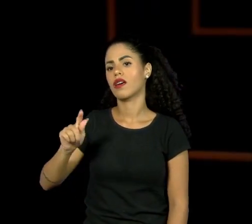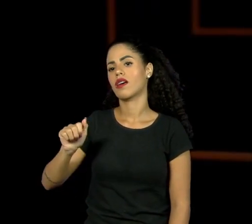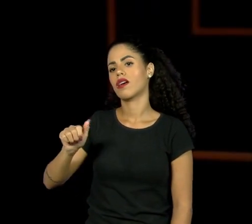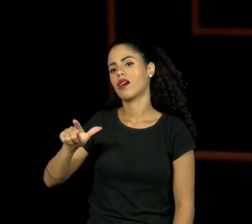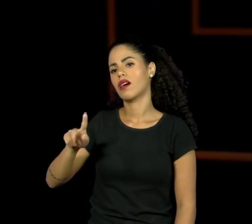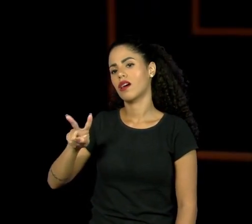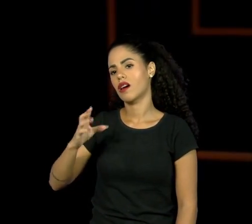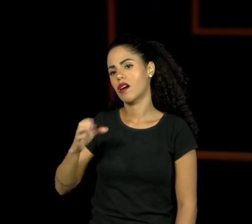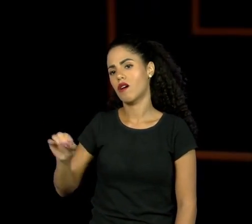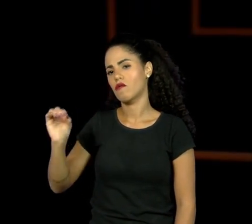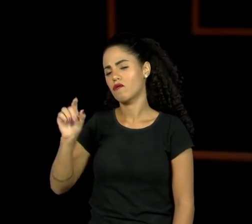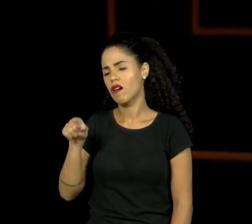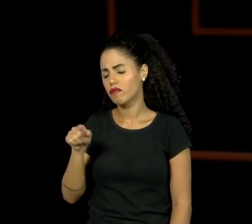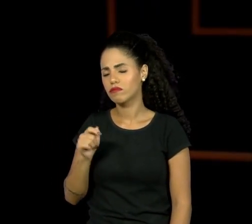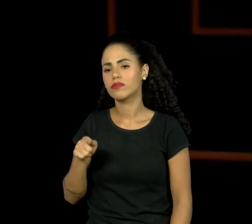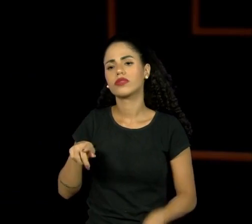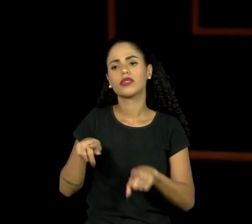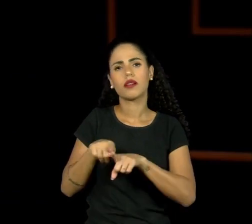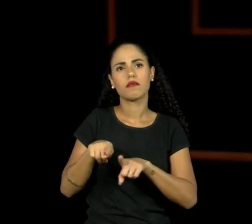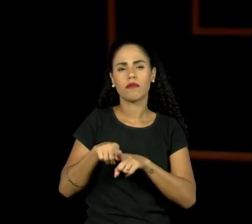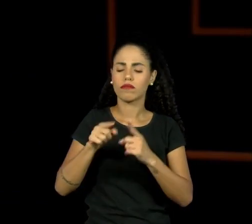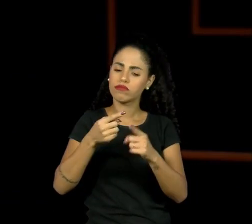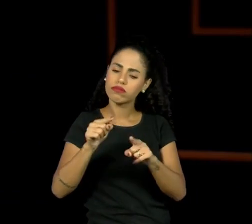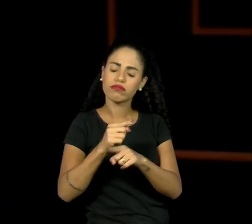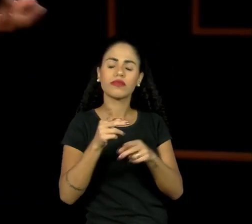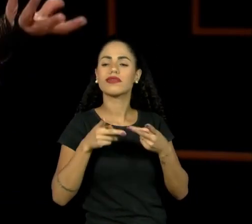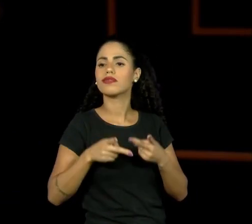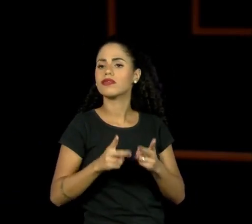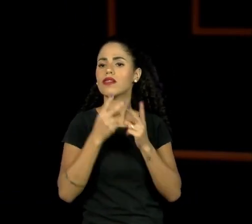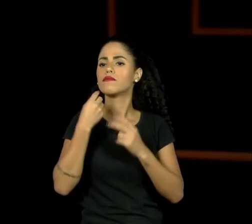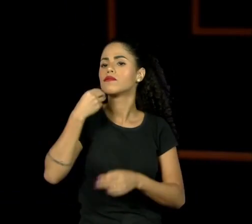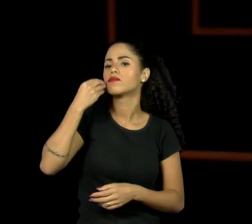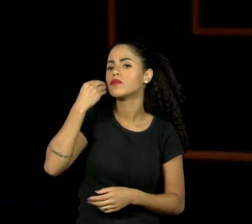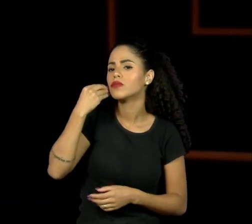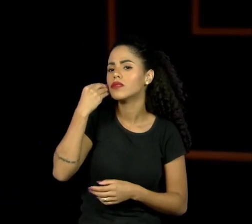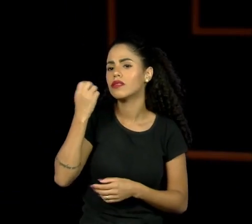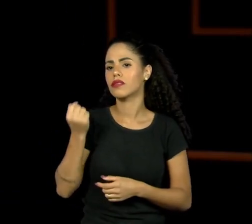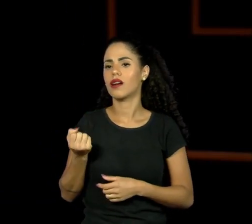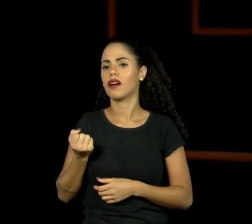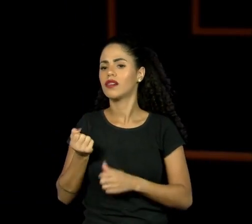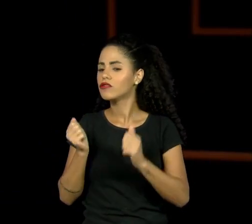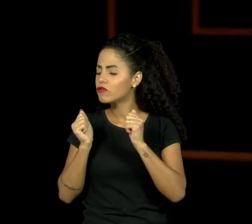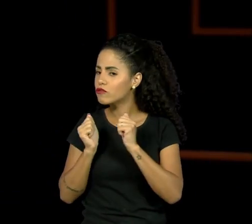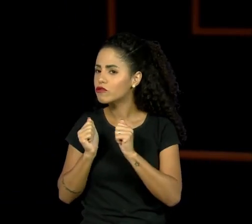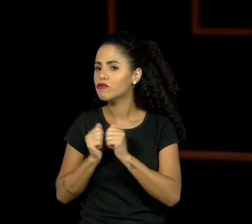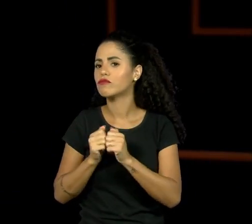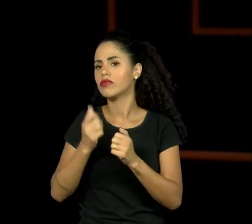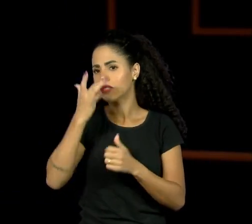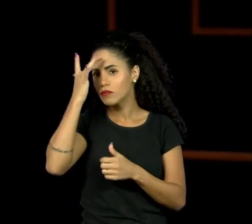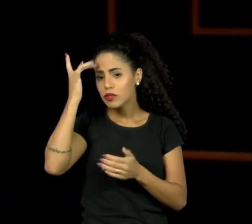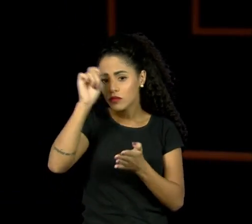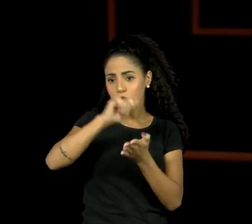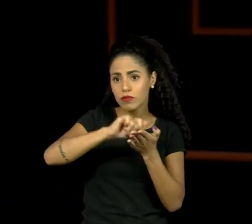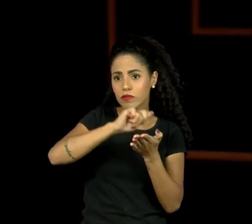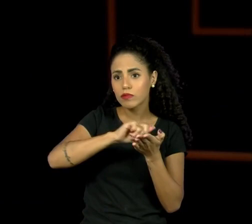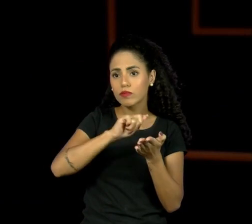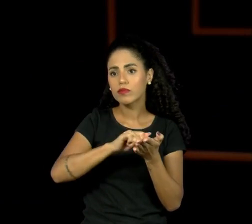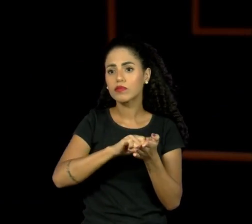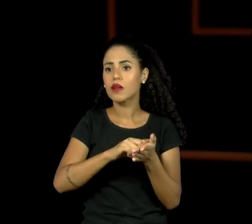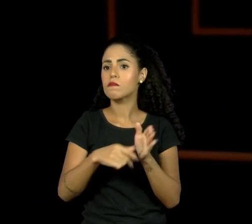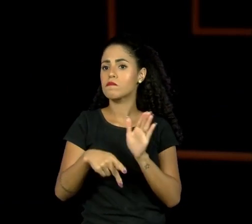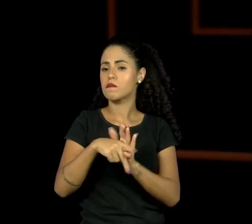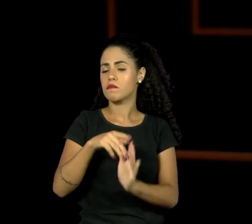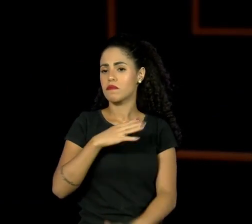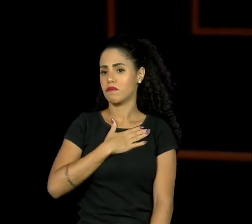dança desde lá de trás, tinindo e trincando. Sempre eu tive esse privilégio de alguns dos maiores compositores que nós temos fazendo uma música para eu